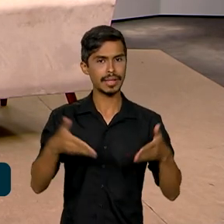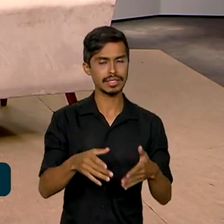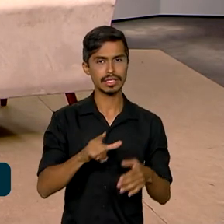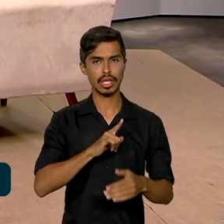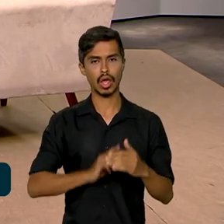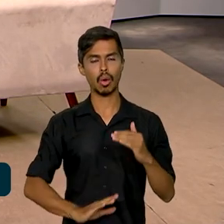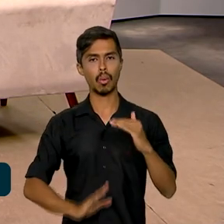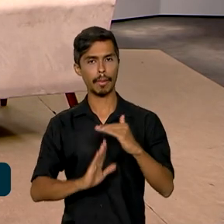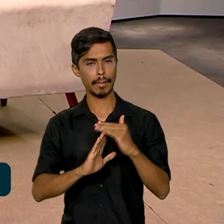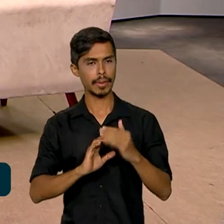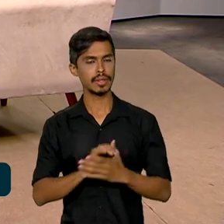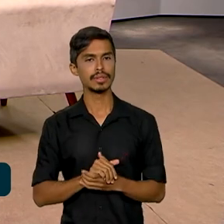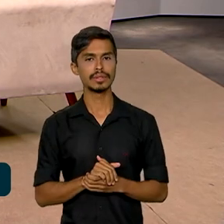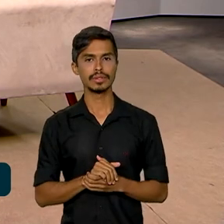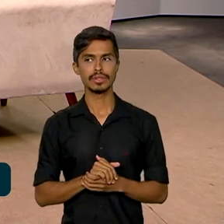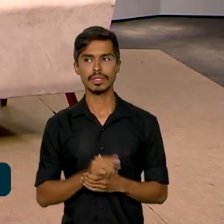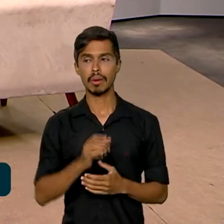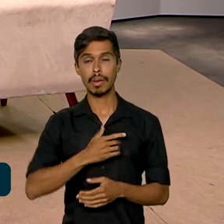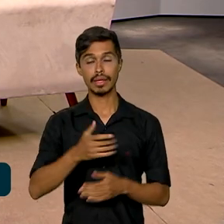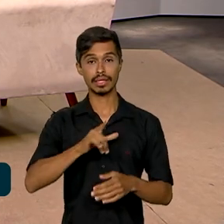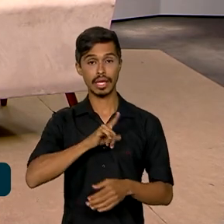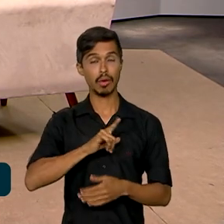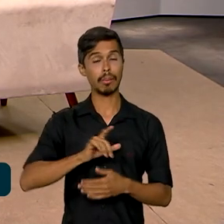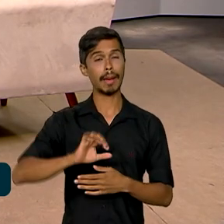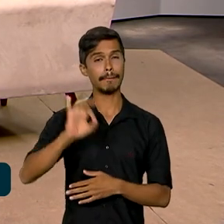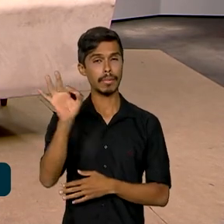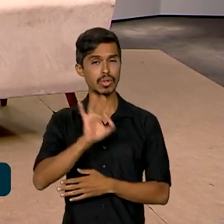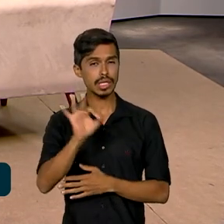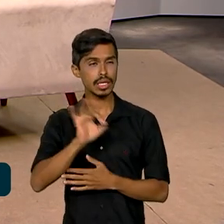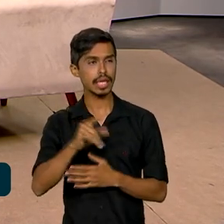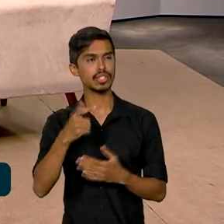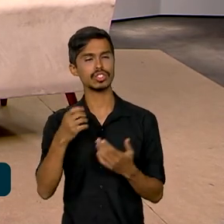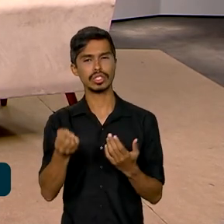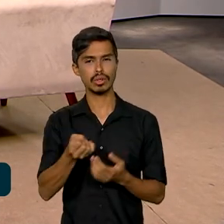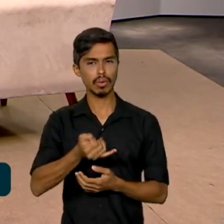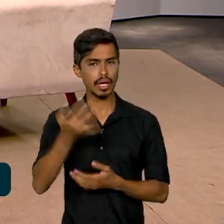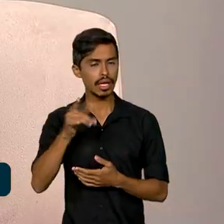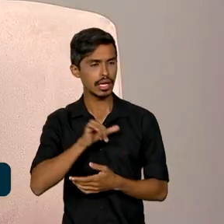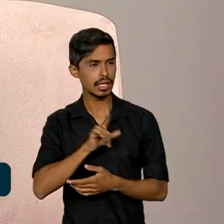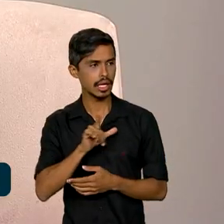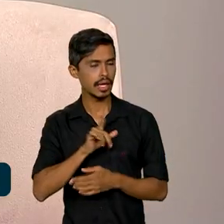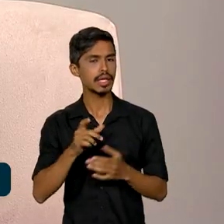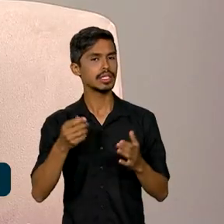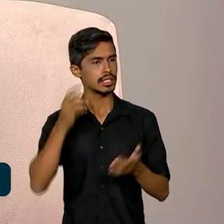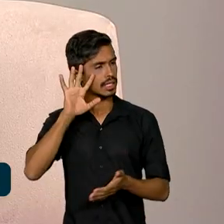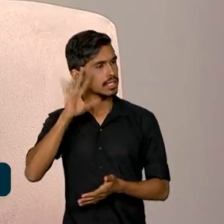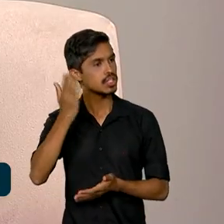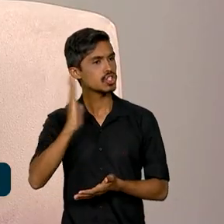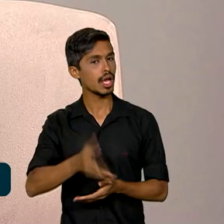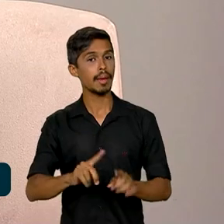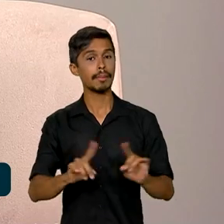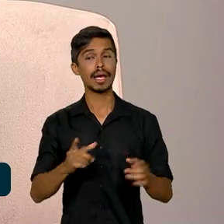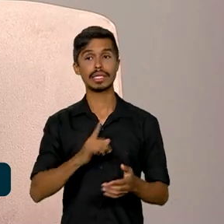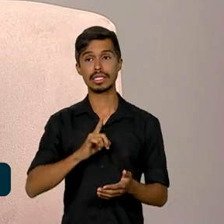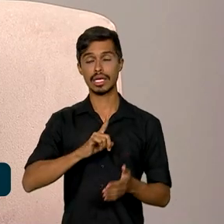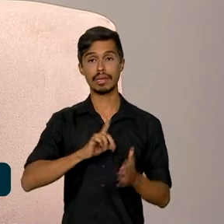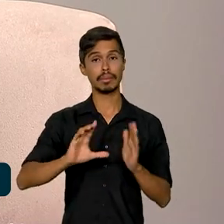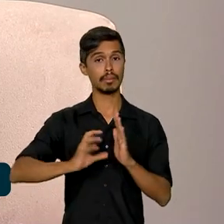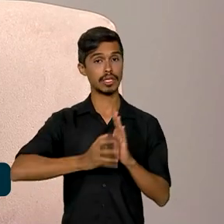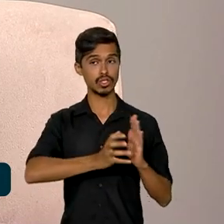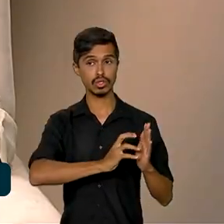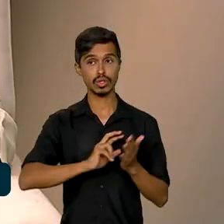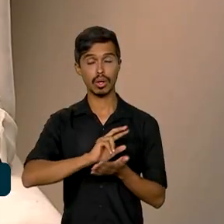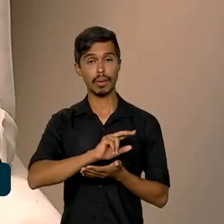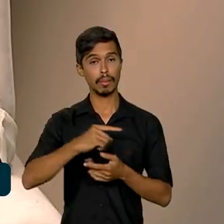cota, no caso aí do parlamento e tal, mas há muitas vezes, por parte de partidos políticos,